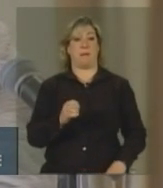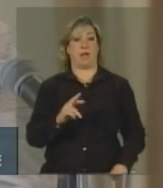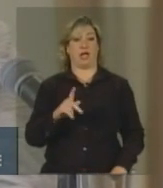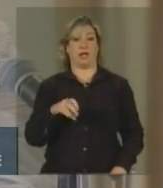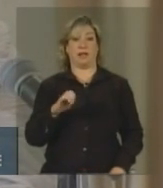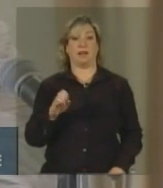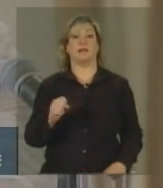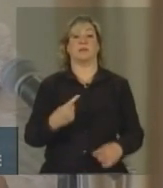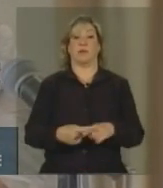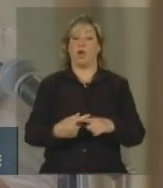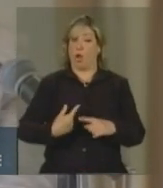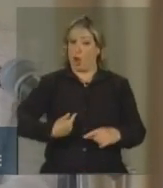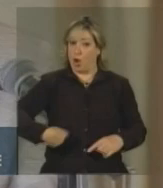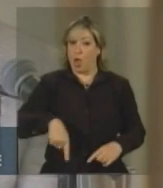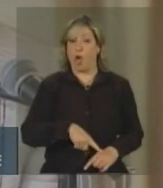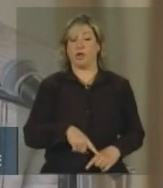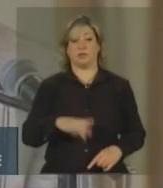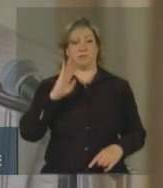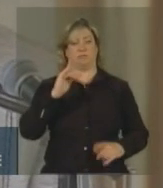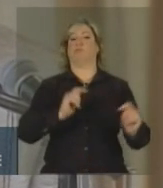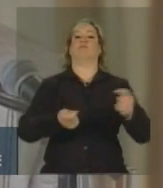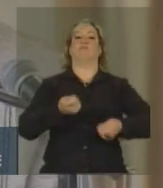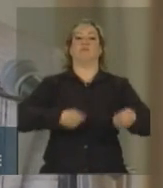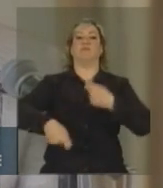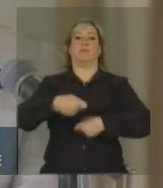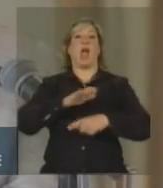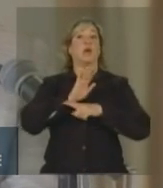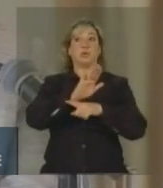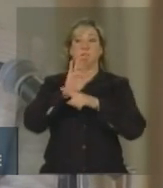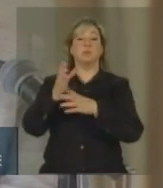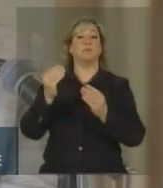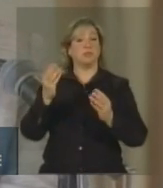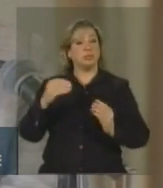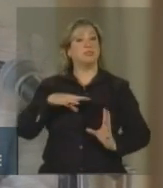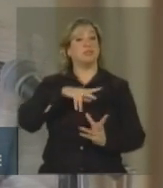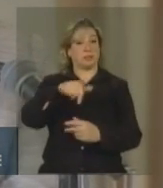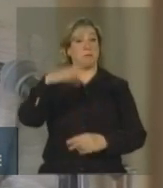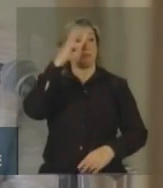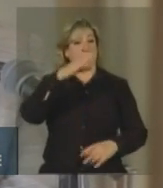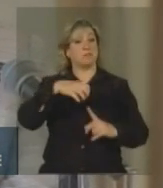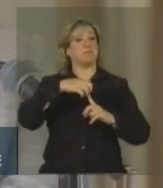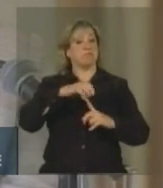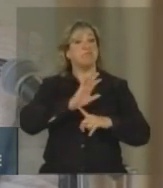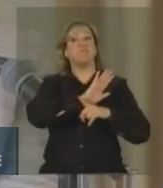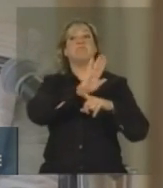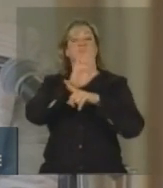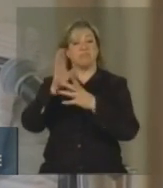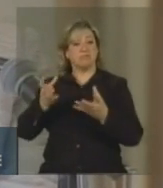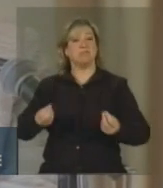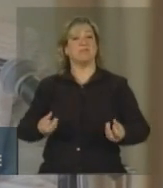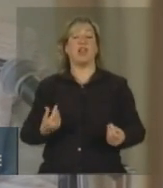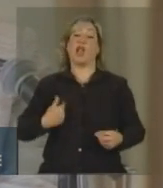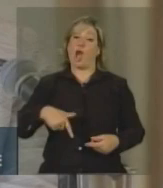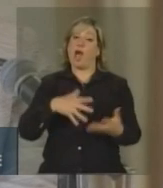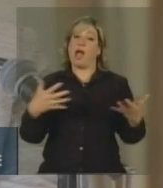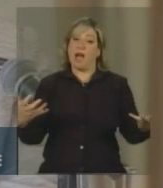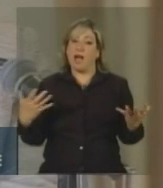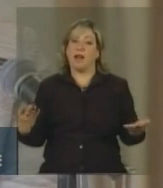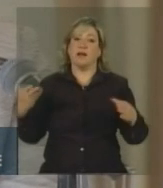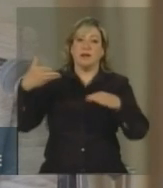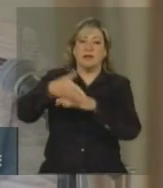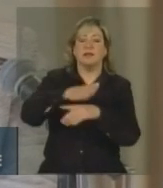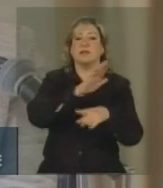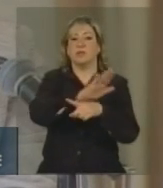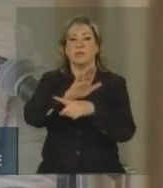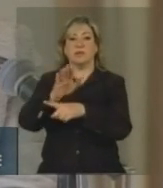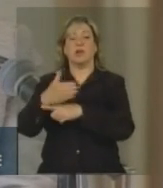segmentos hoje que seguram o crescimento internacional. E queremos participar da solução.